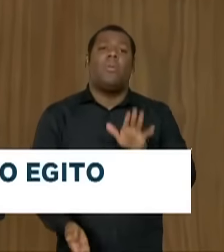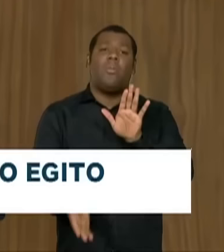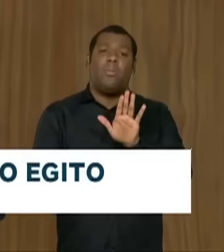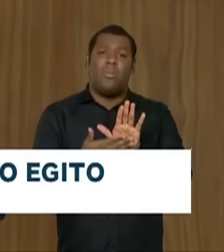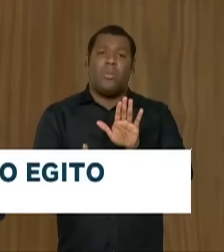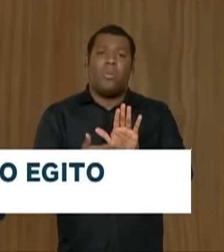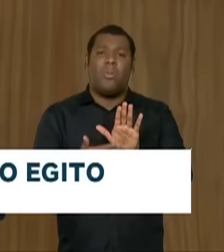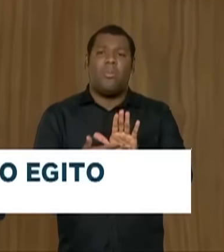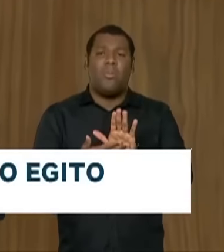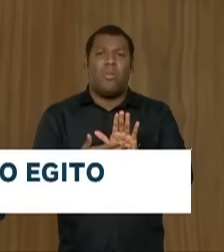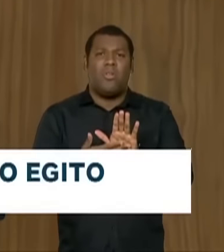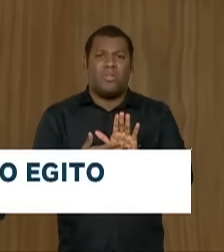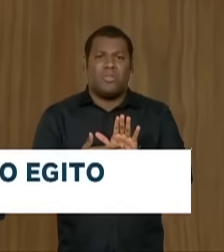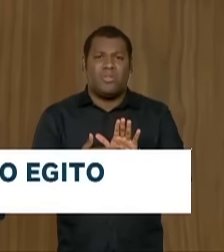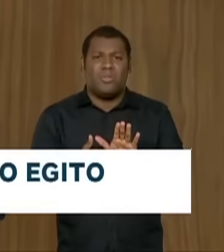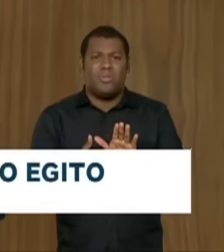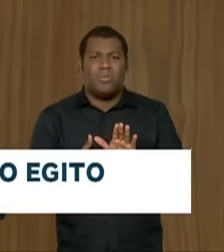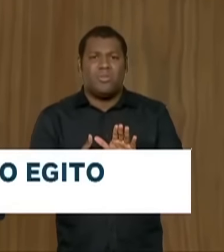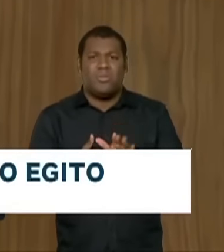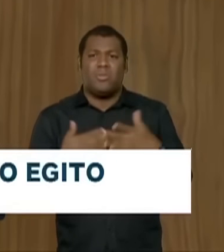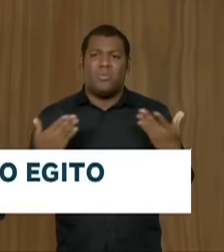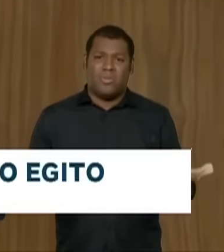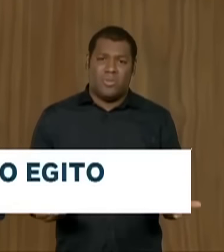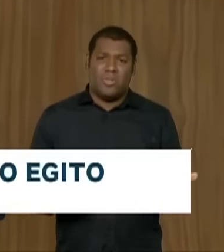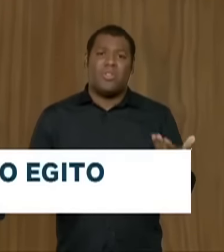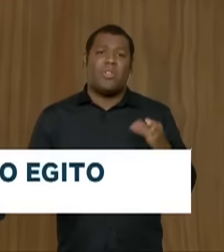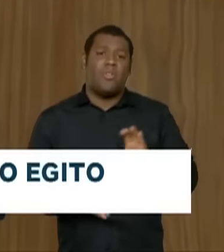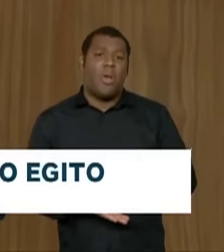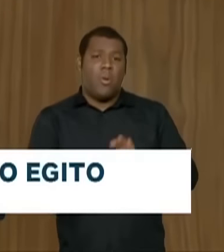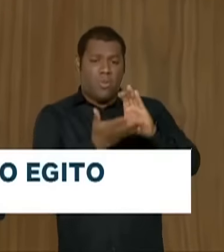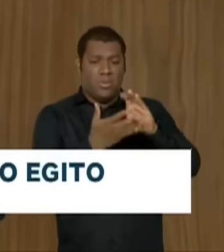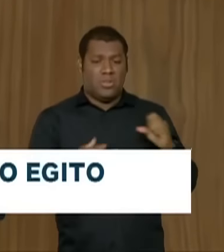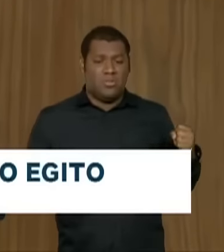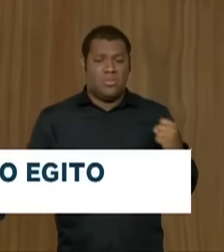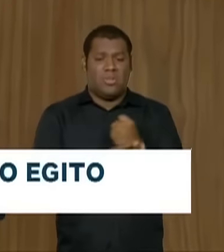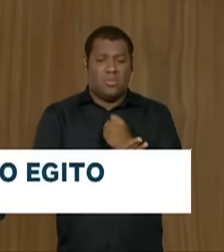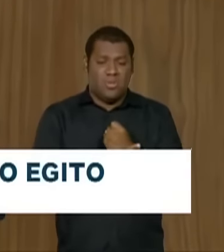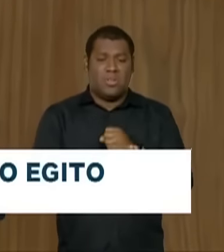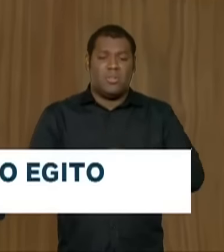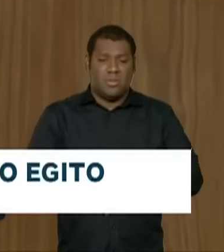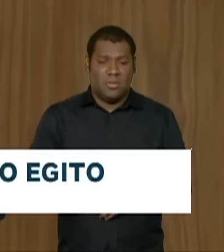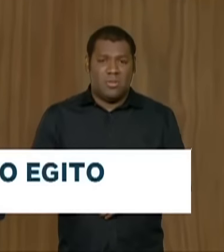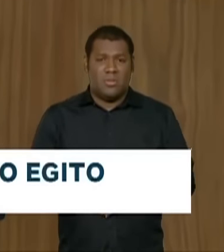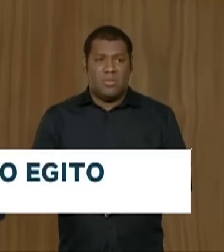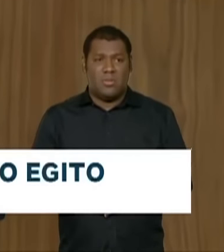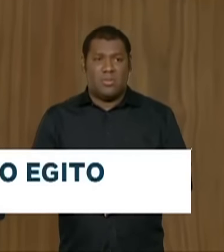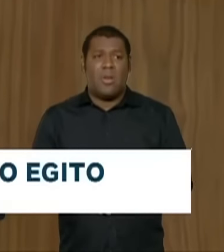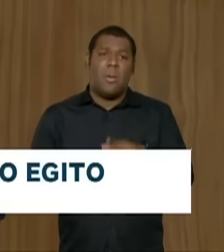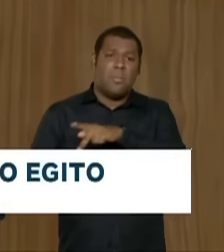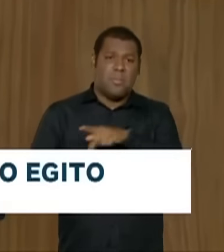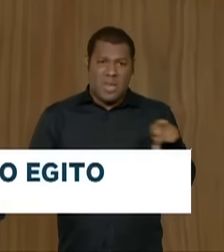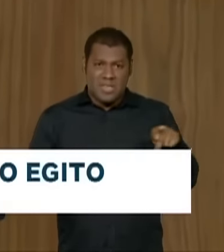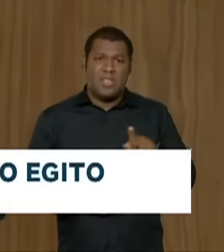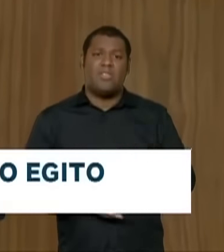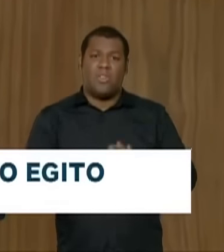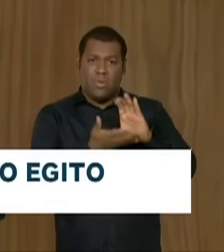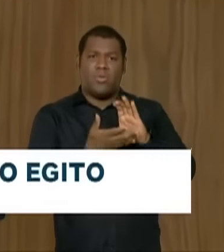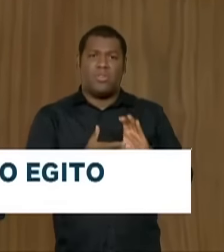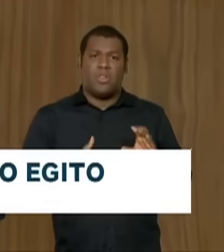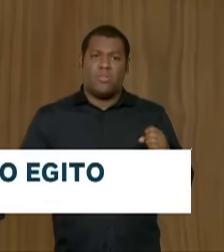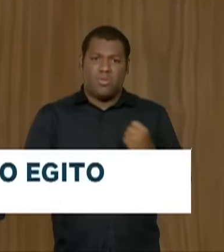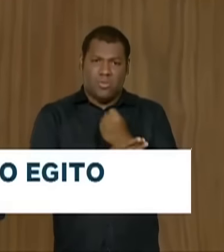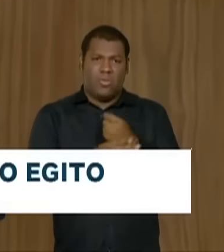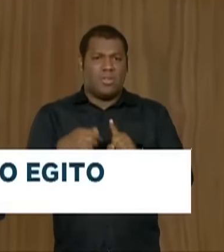e defendemos resoluções no Conselho de Segurança, cuja presidência exercemos em outubro. Apoiamos